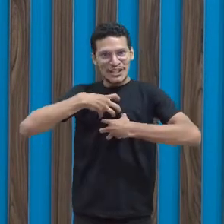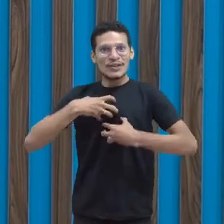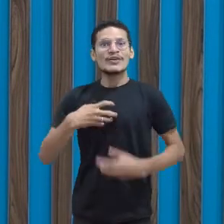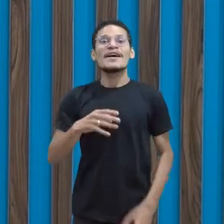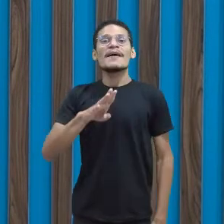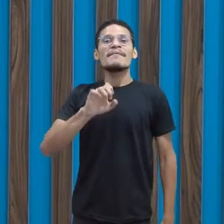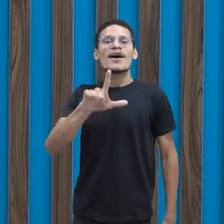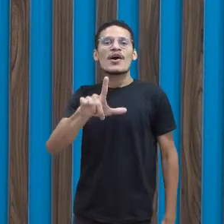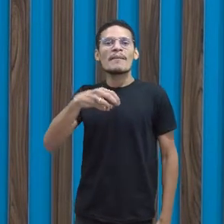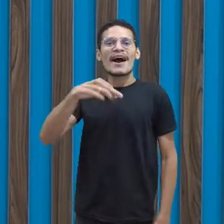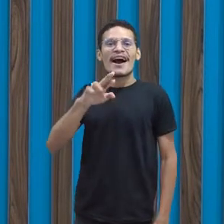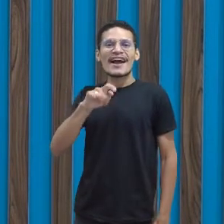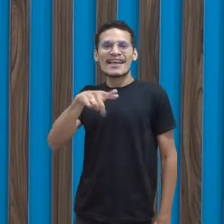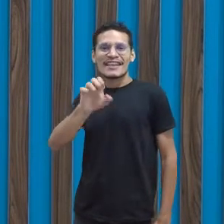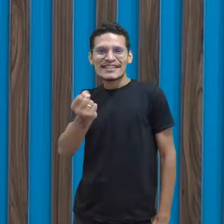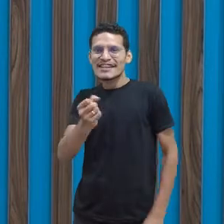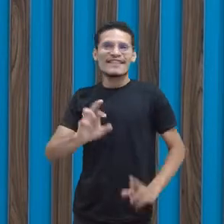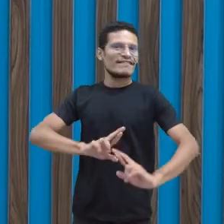Belmarx está diferente.